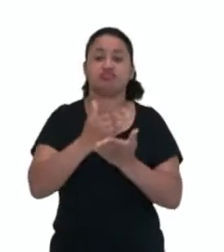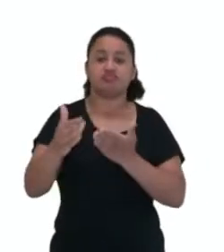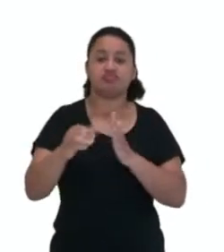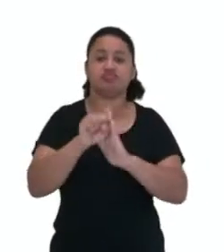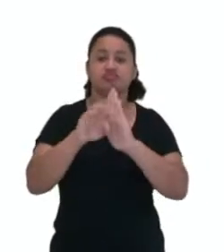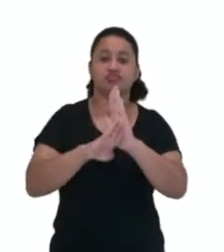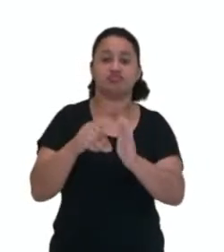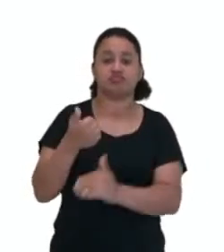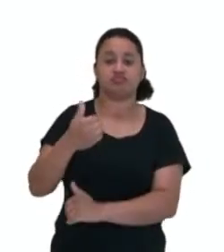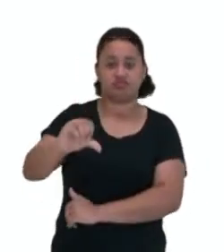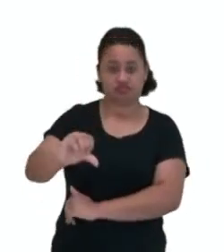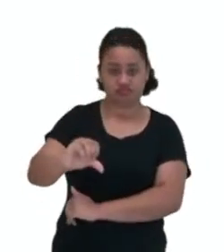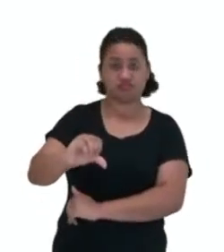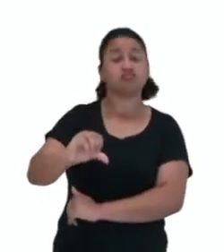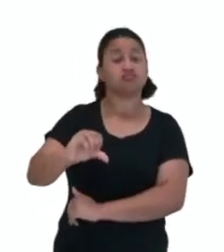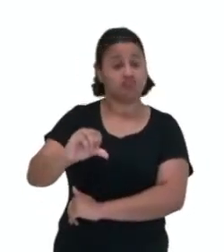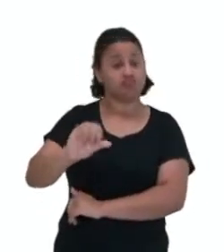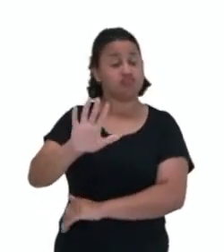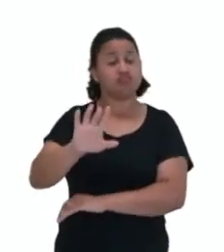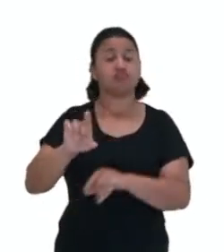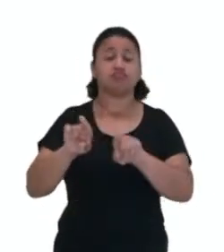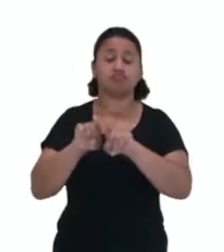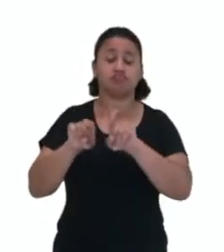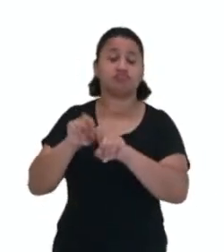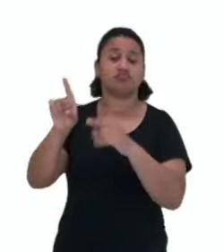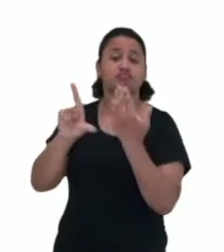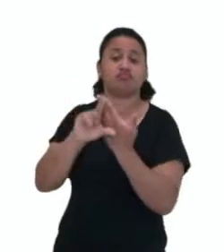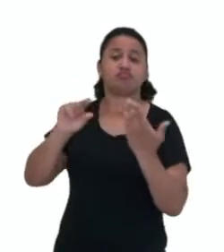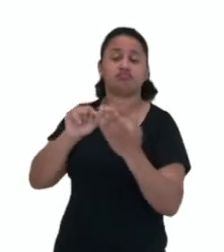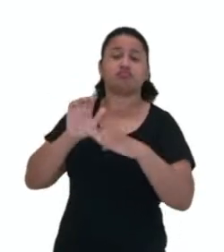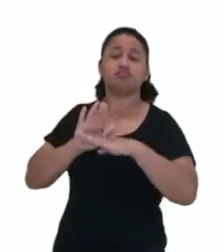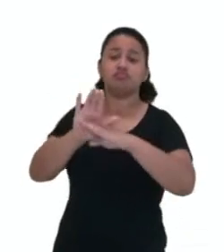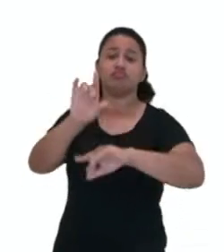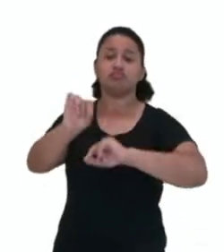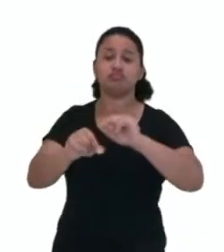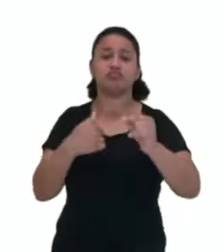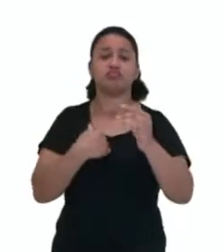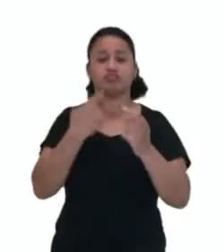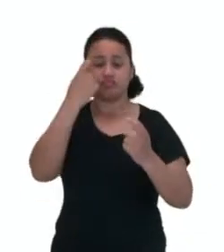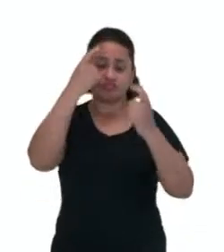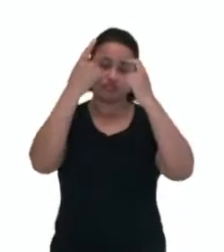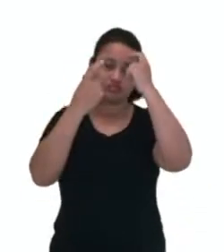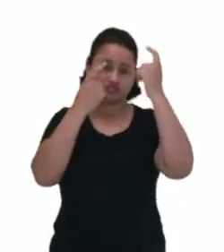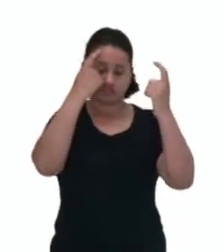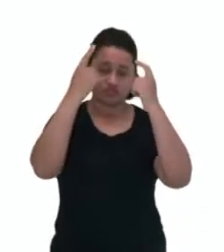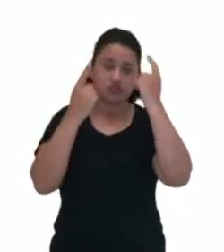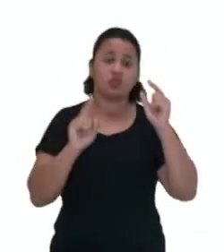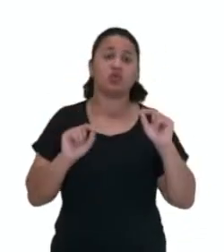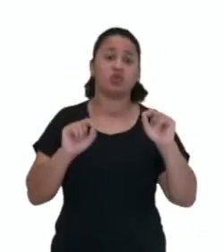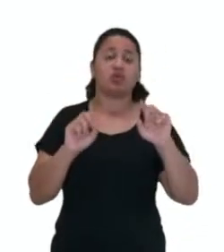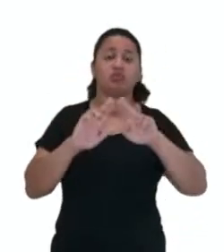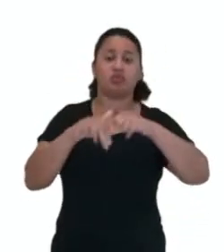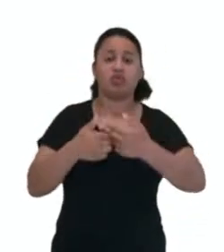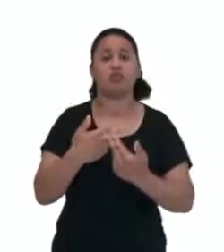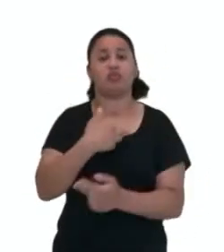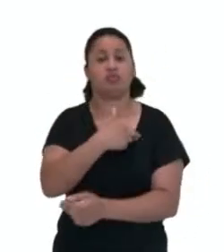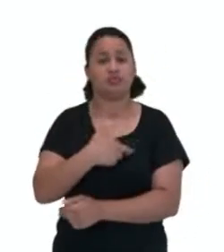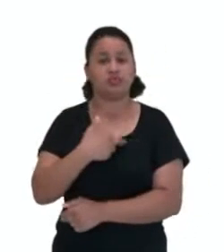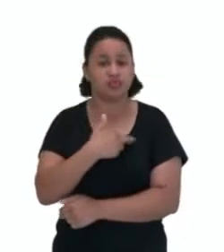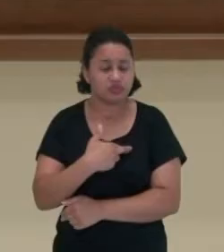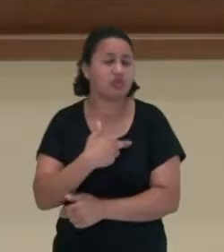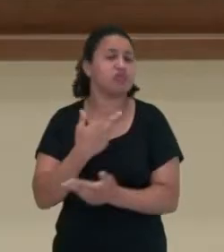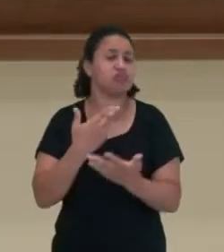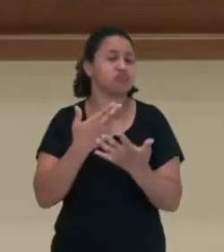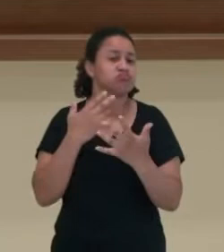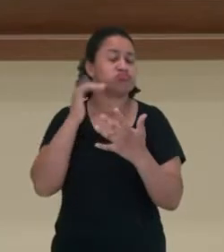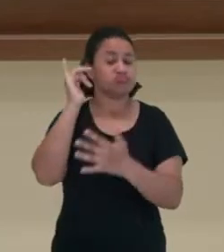século XIX. Alencar contribuiu para a criação, através dos seus romances, da